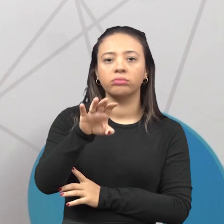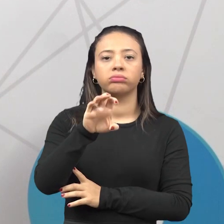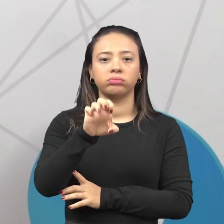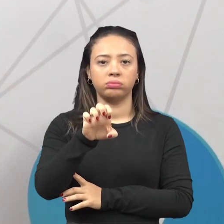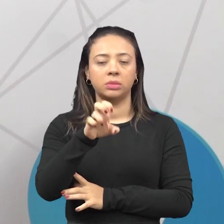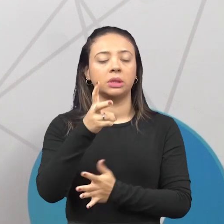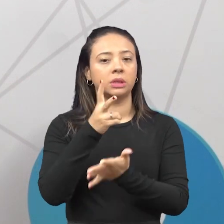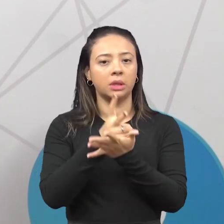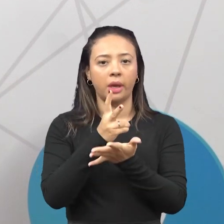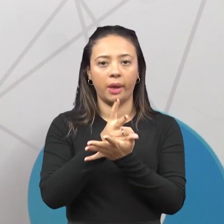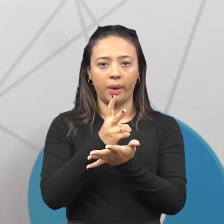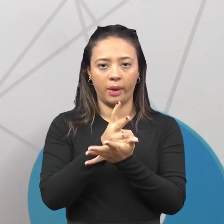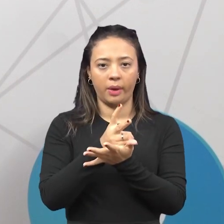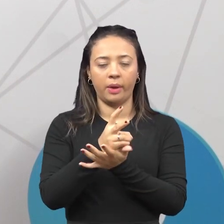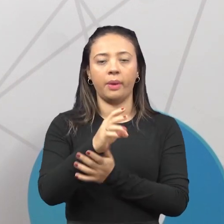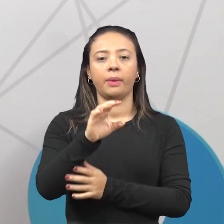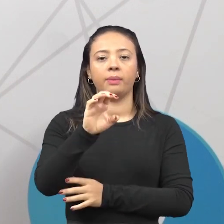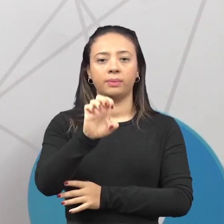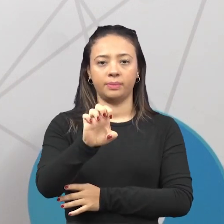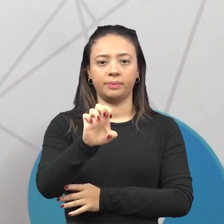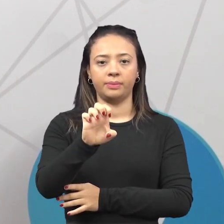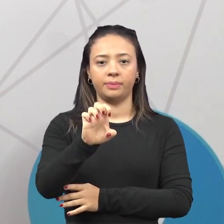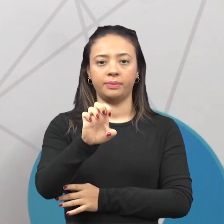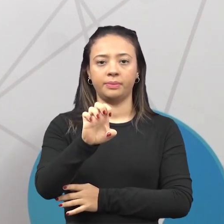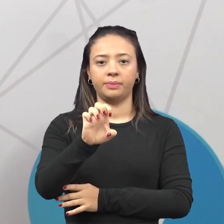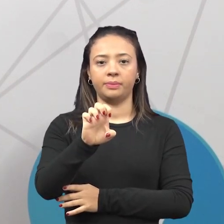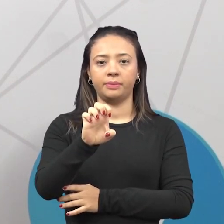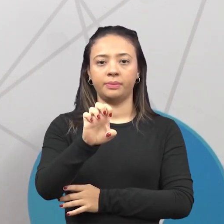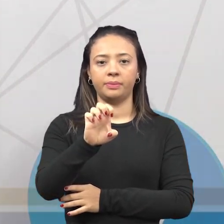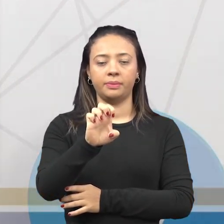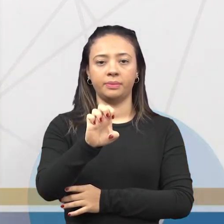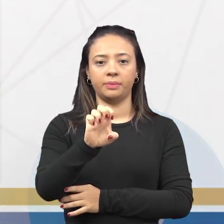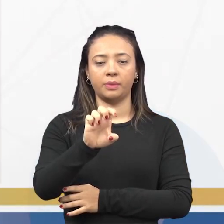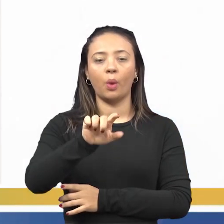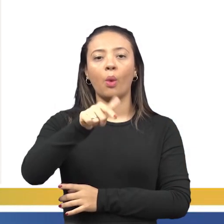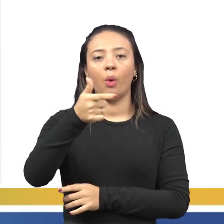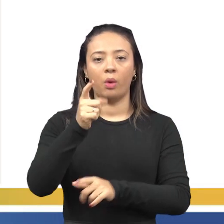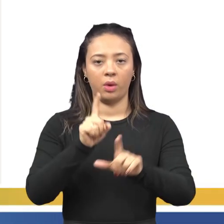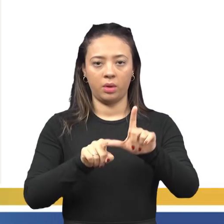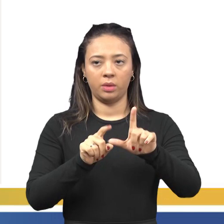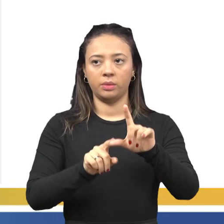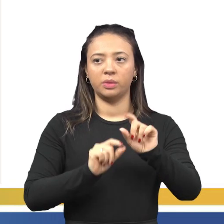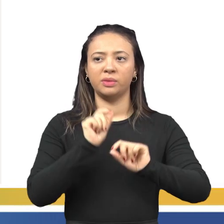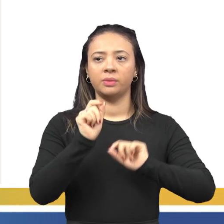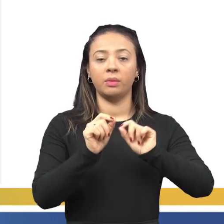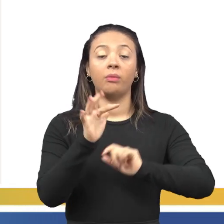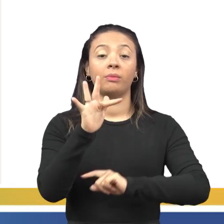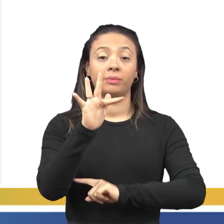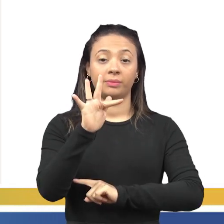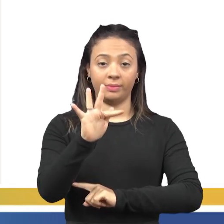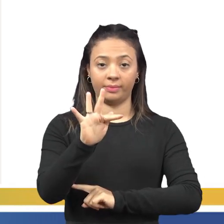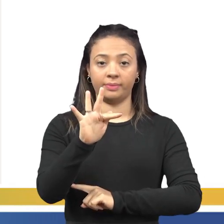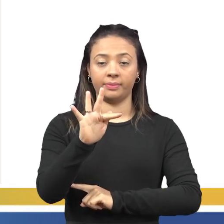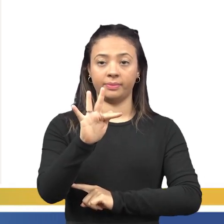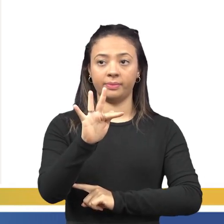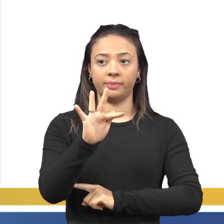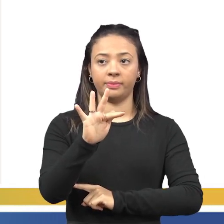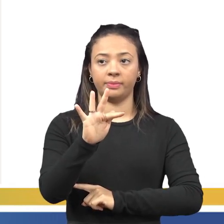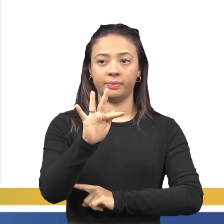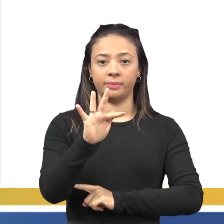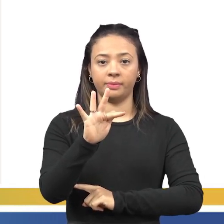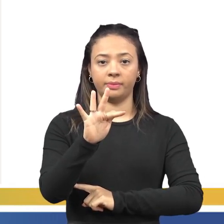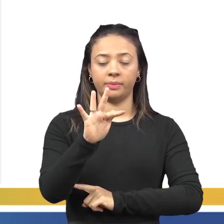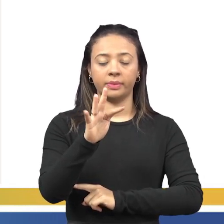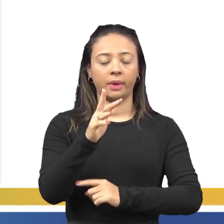como eu digo na língua portuguesa, eu falo café na língua espanhola, certo? Próxima letra, consoante F, certo? Mesma